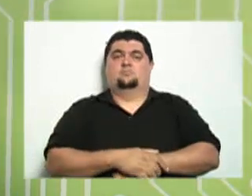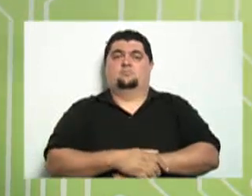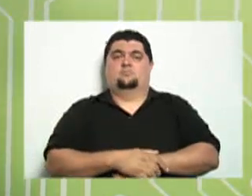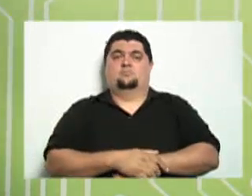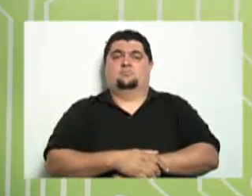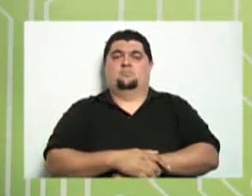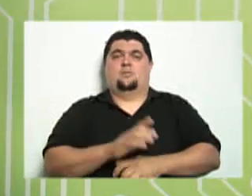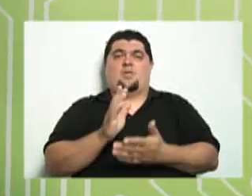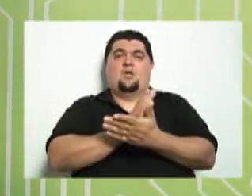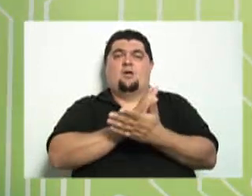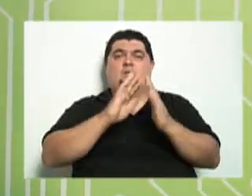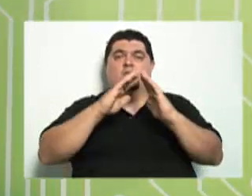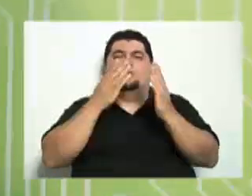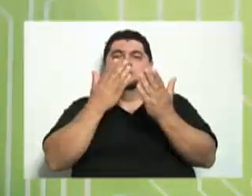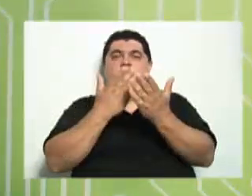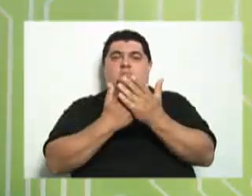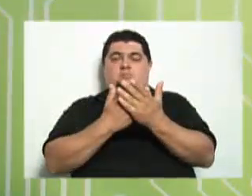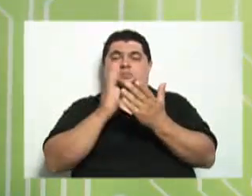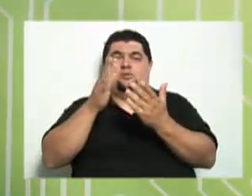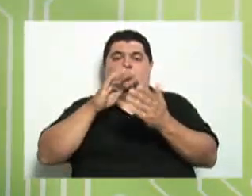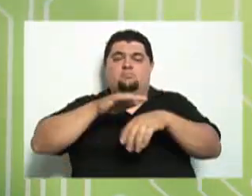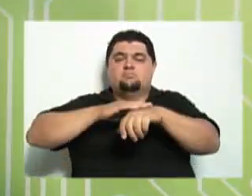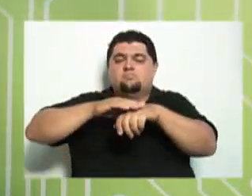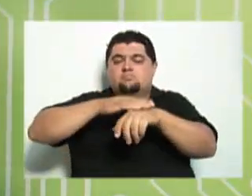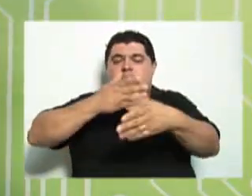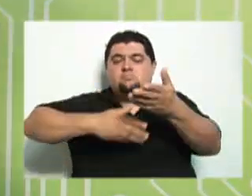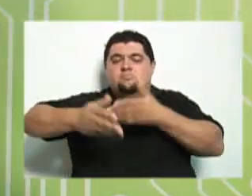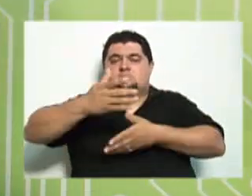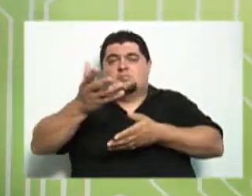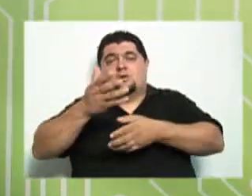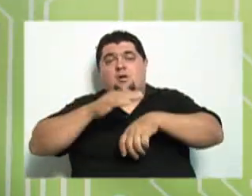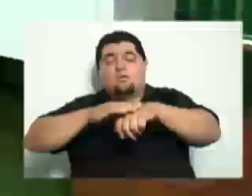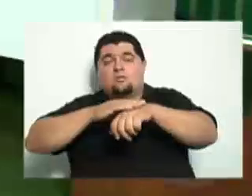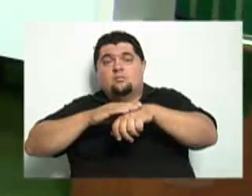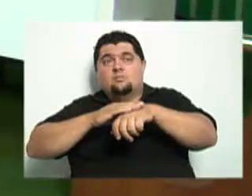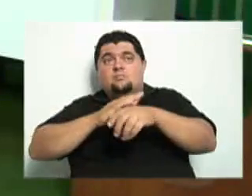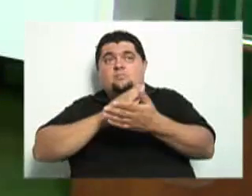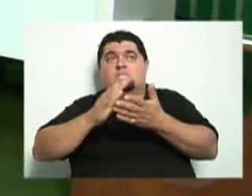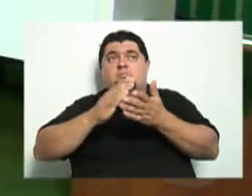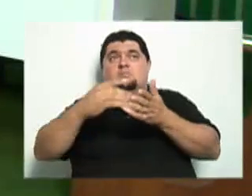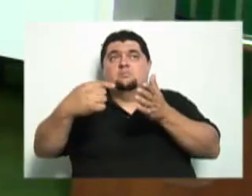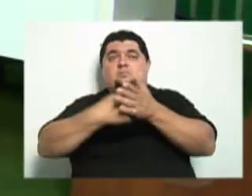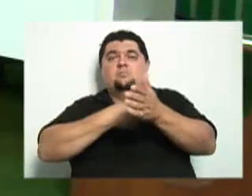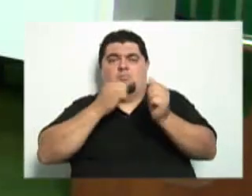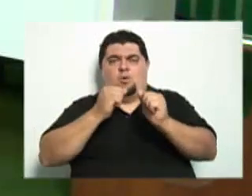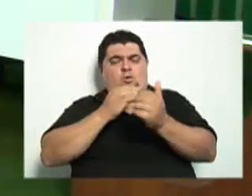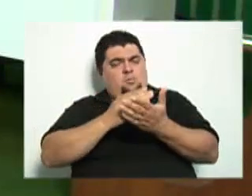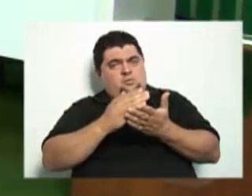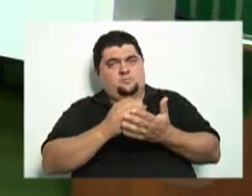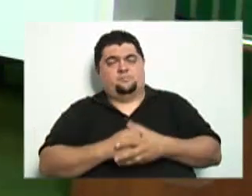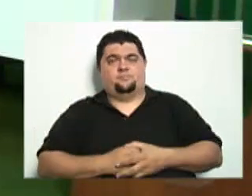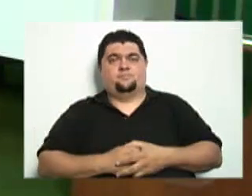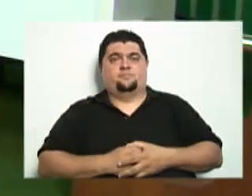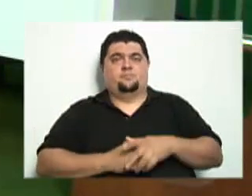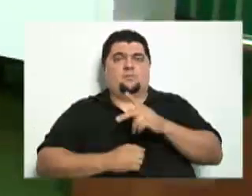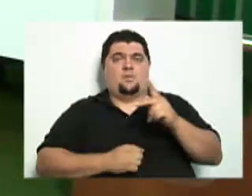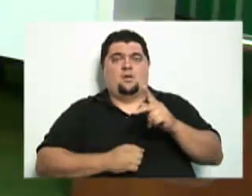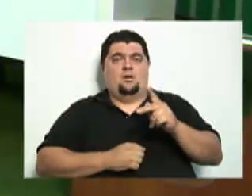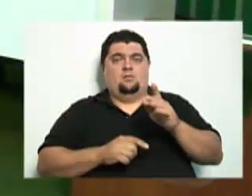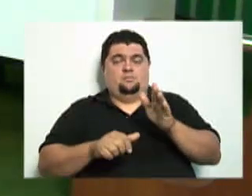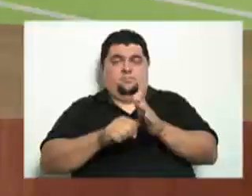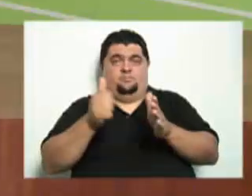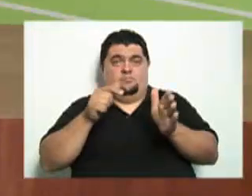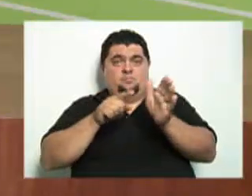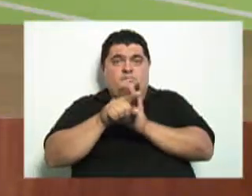tem algumas escolas que já estão no chat e eu gostaria de começar, então, a correção. Podemos começar, professor? Bem, professora, quanto à pergunta